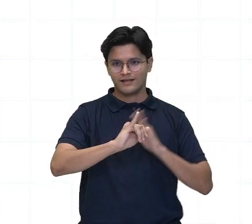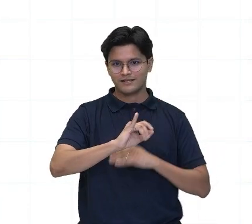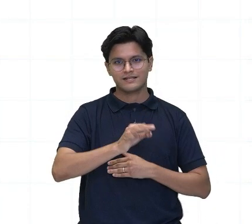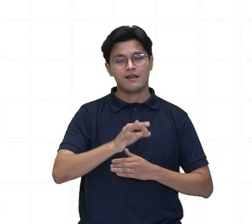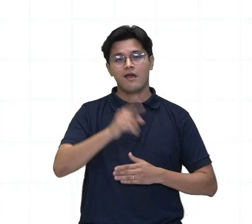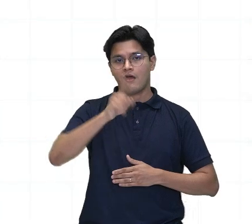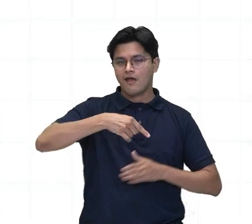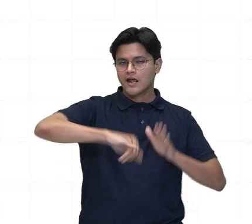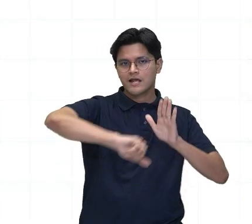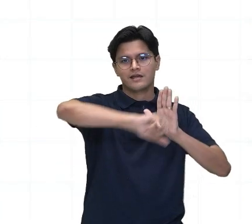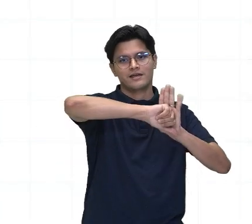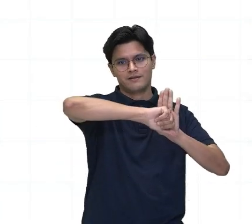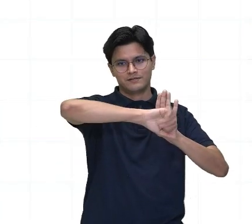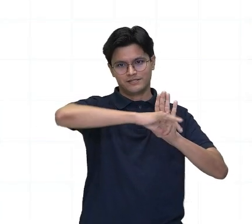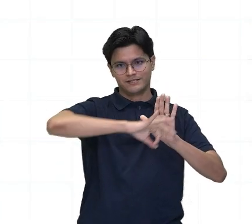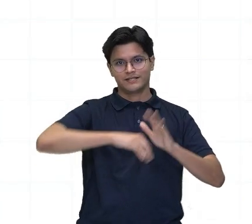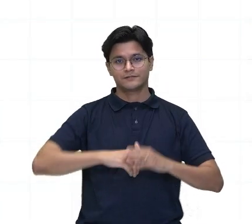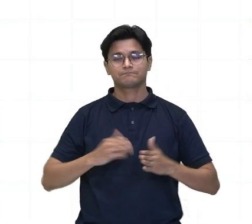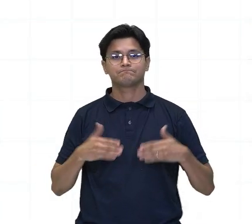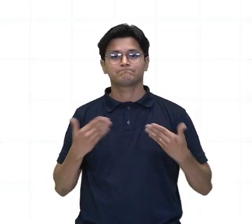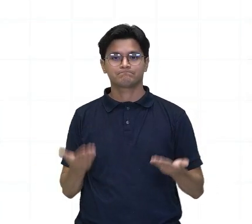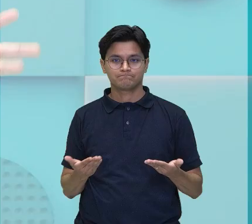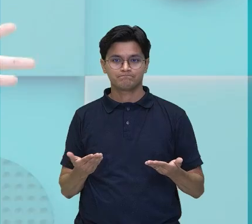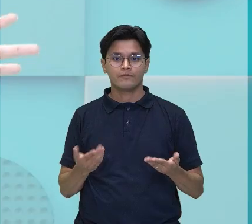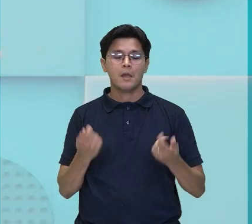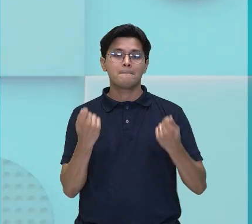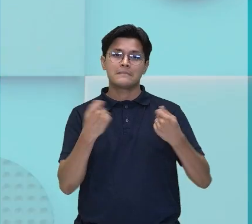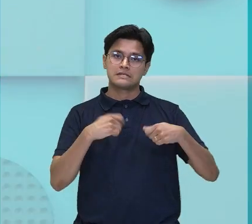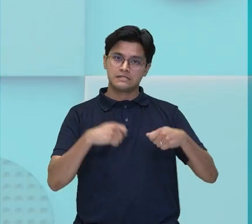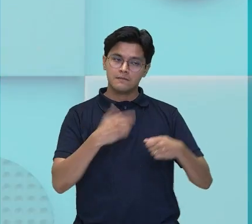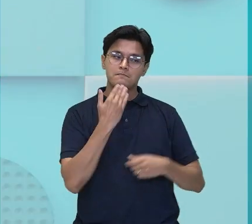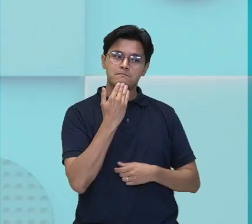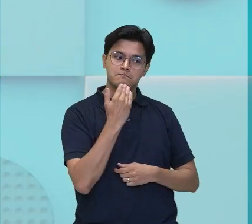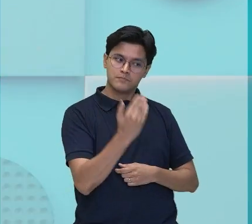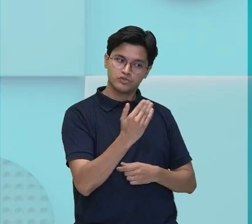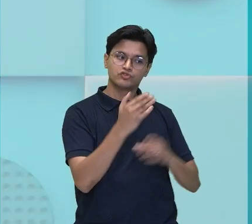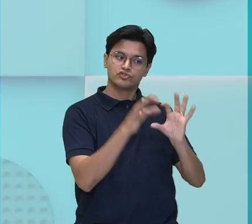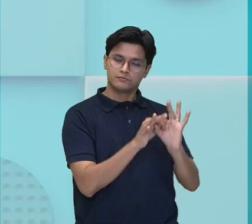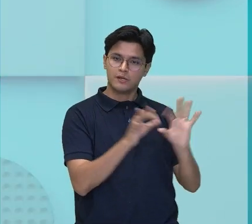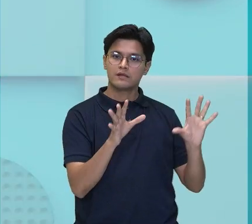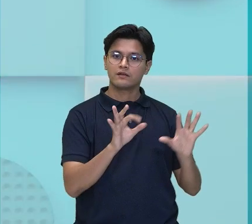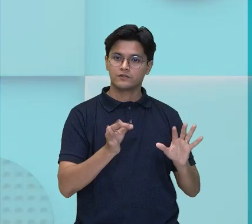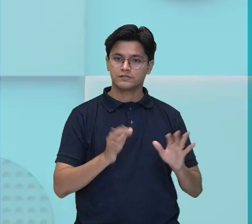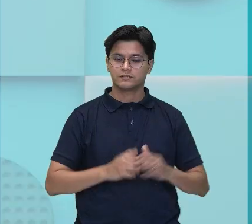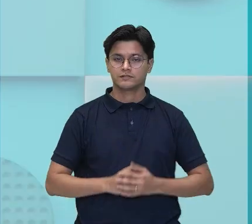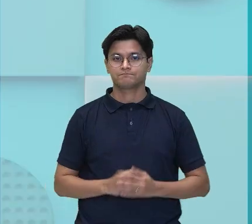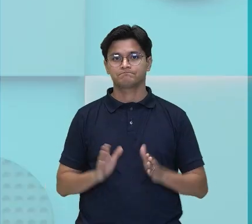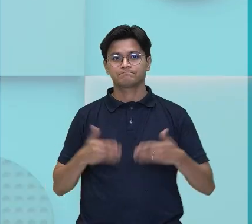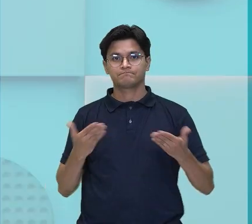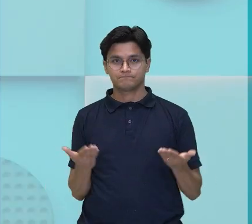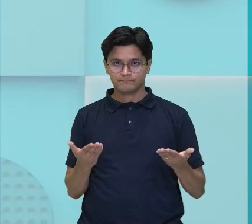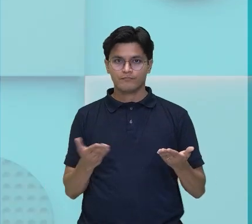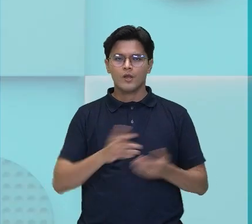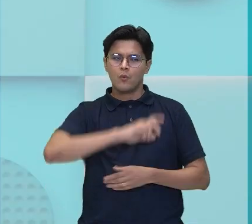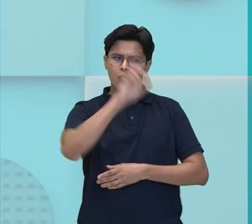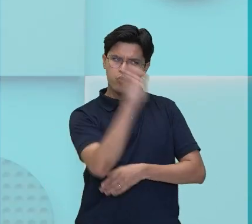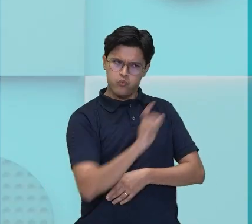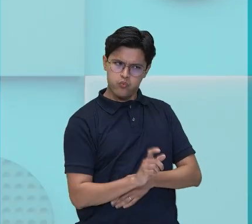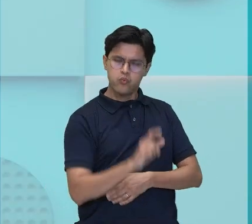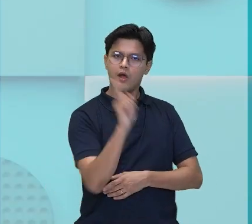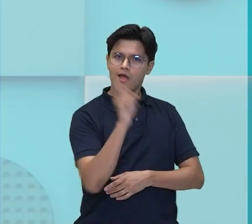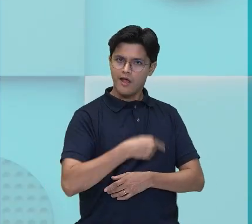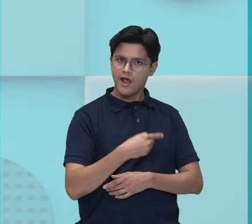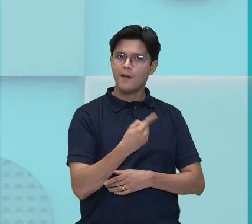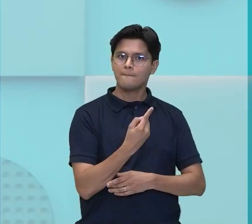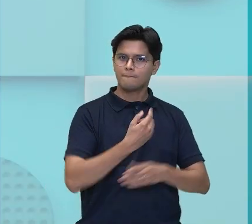não é meu. Se não é meu, o que eu tenho que fazer? Pedir autorização. Então, um dos motivos da pichação ser proibida é essa falta de